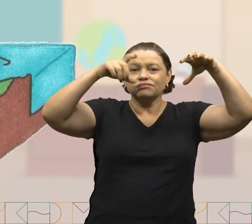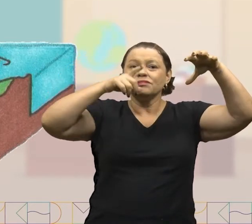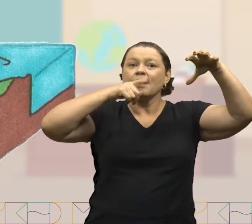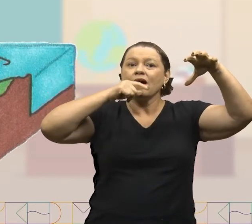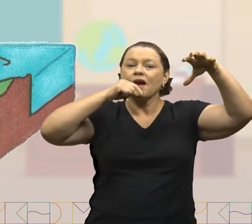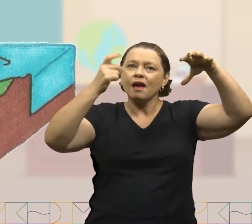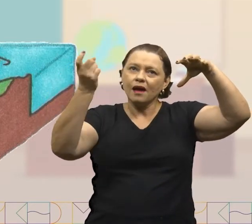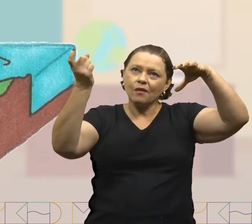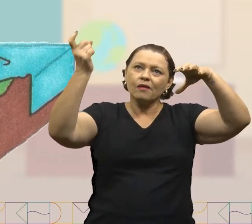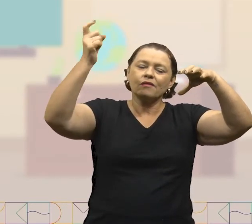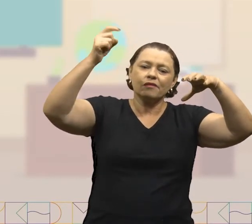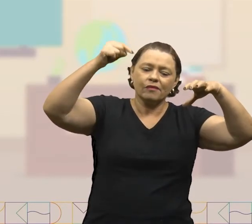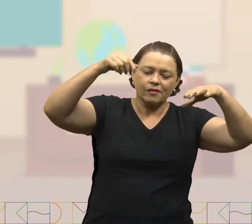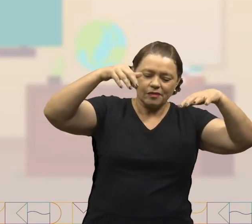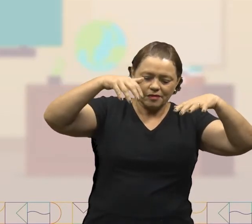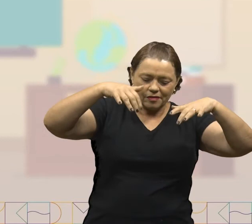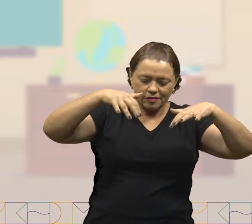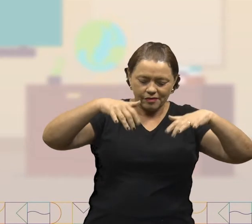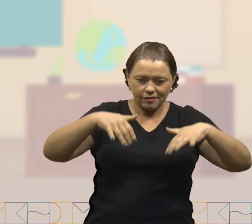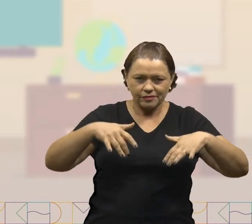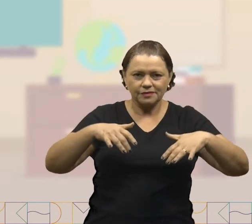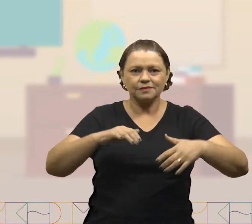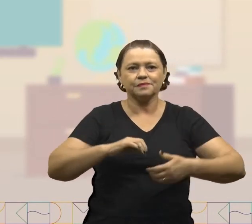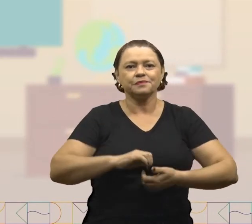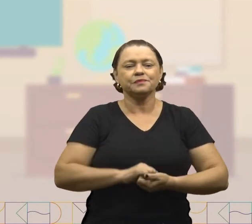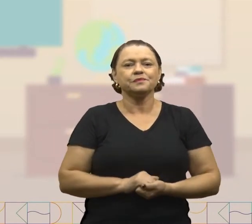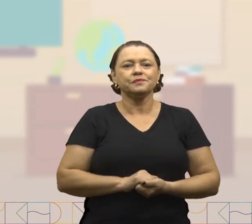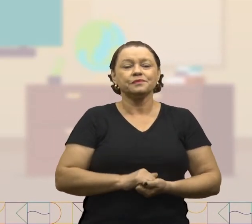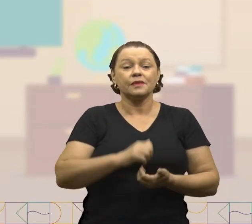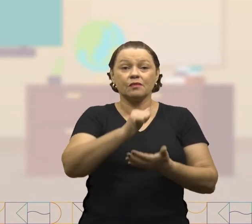condensação. Vamos à atividade número 2?